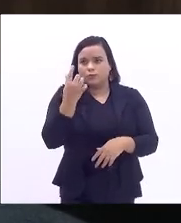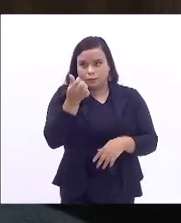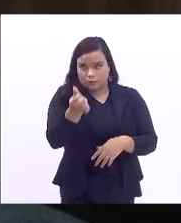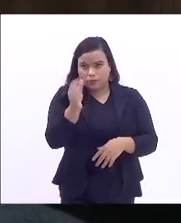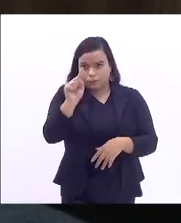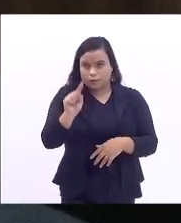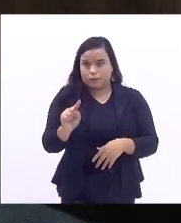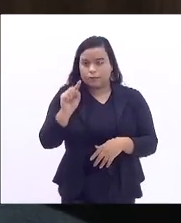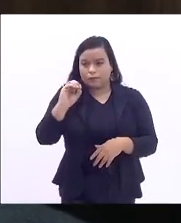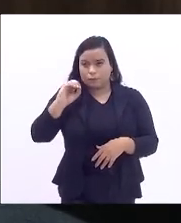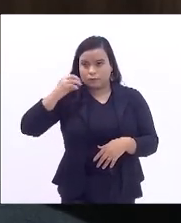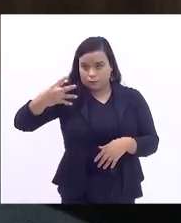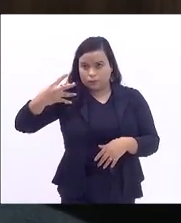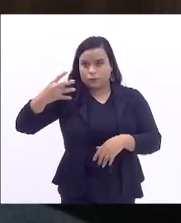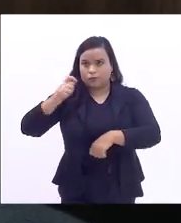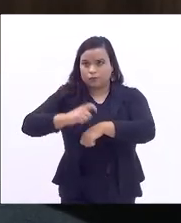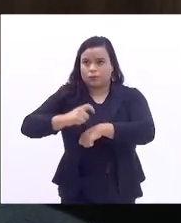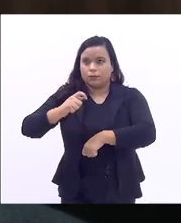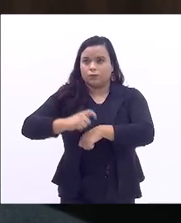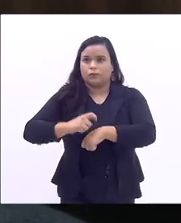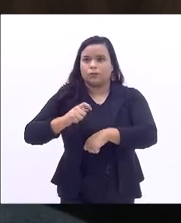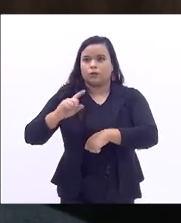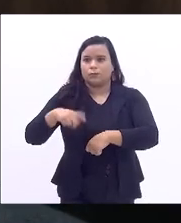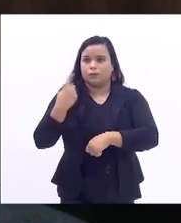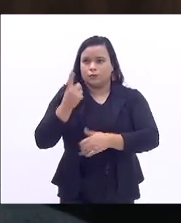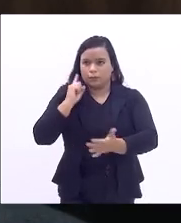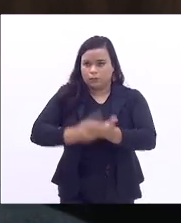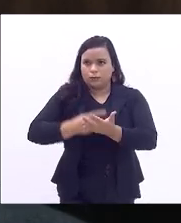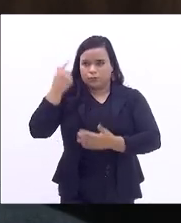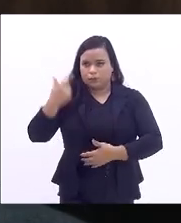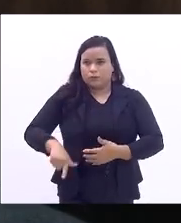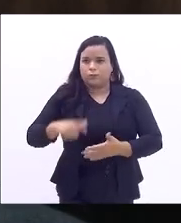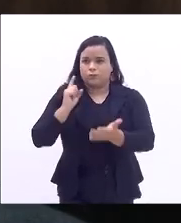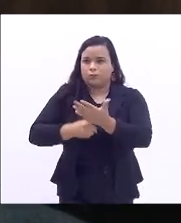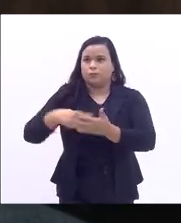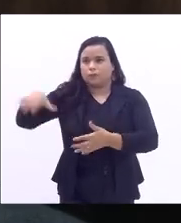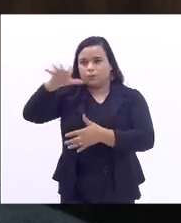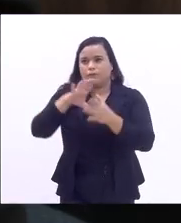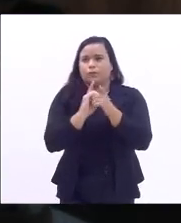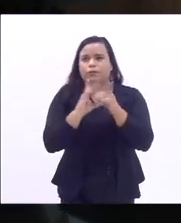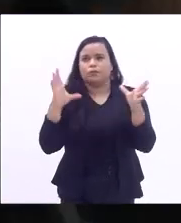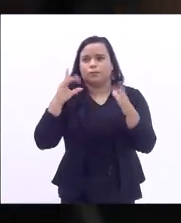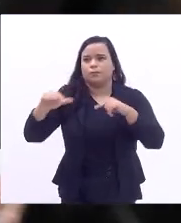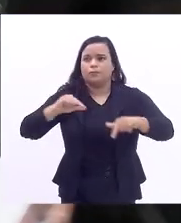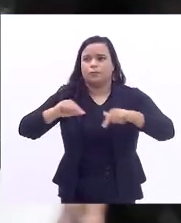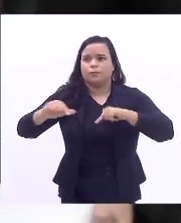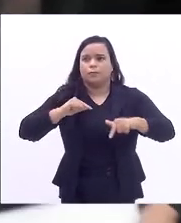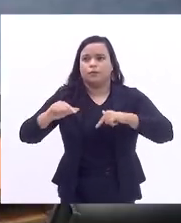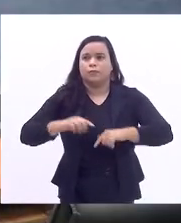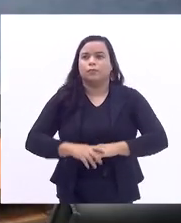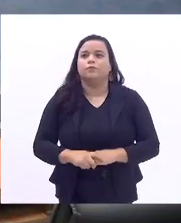16:04 renovando aqui o nosso compromisso com os trabalhadores do Detran